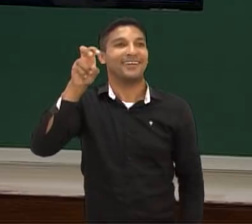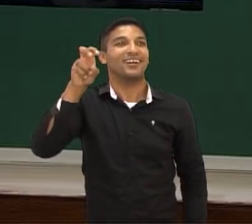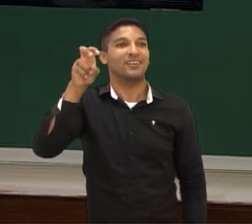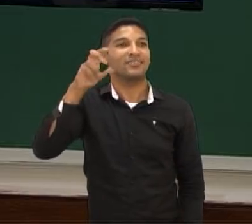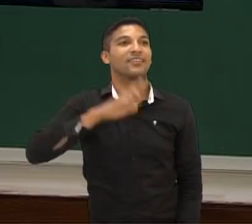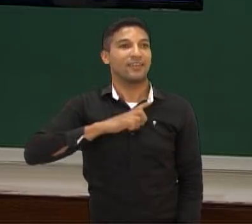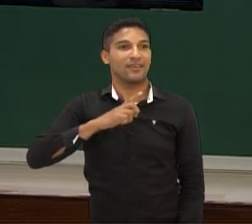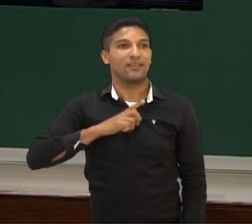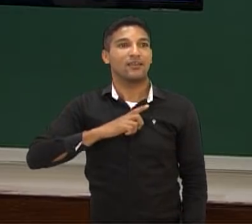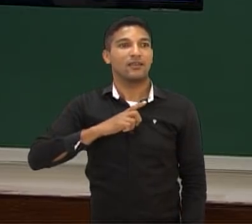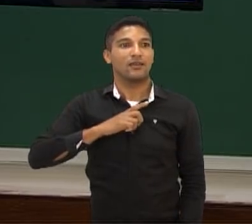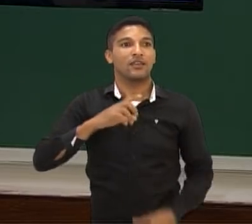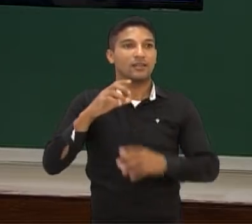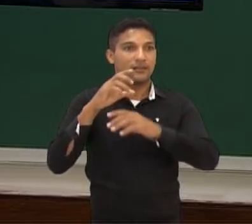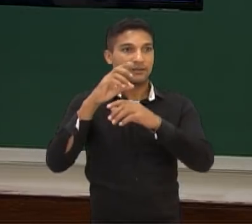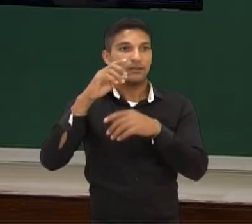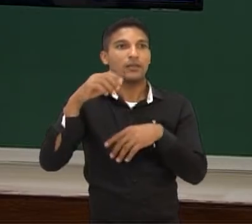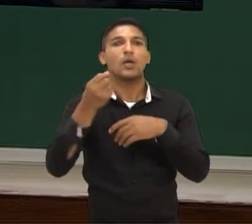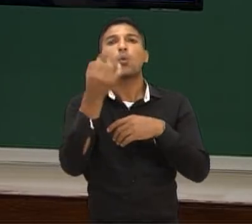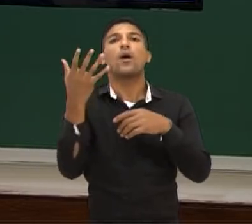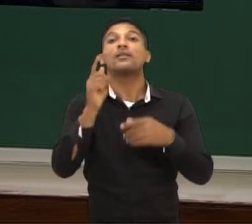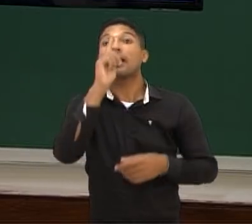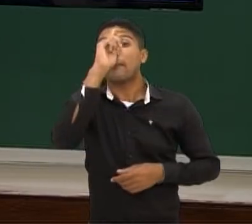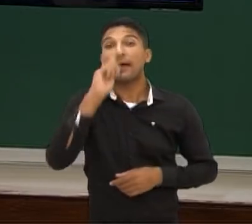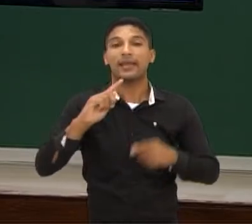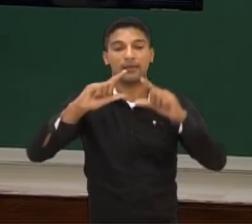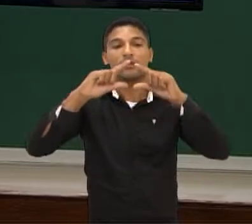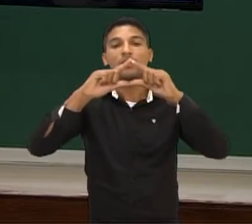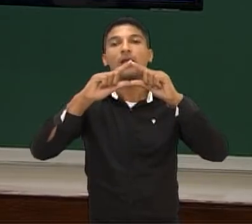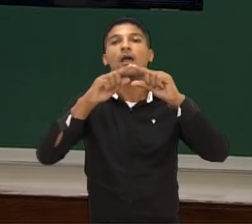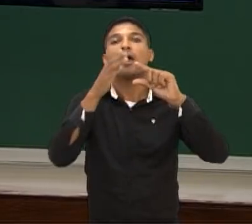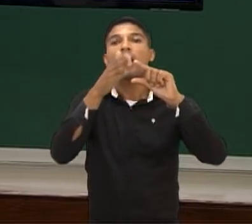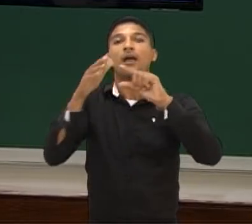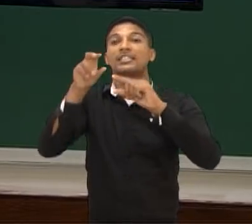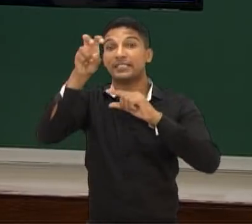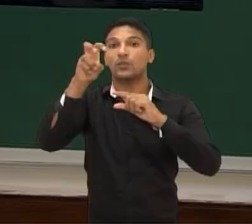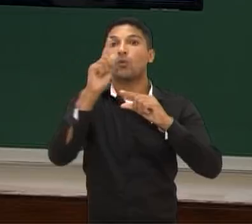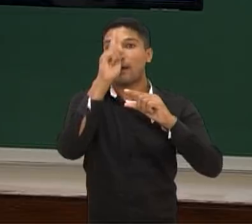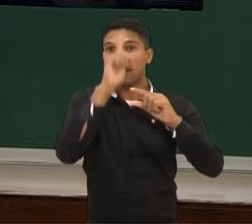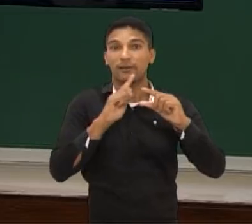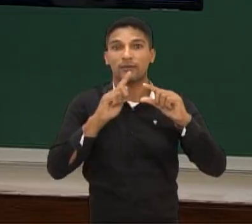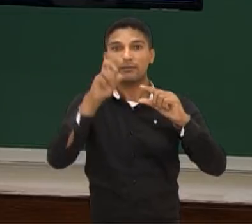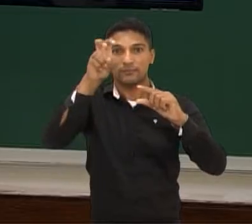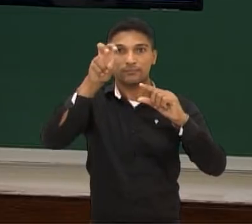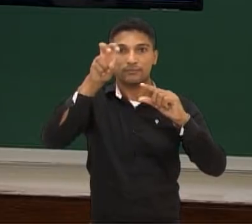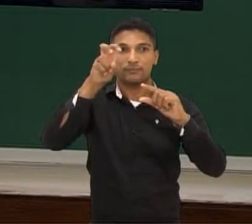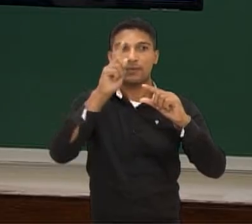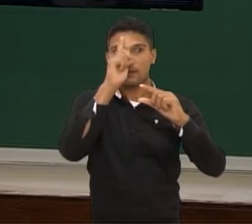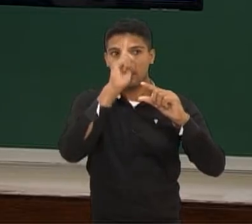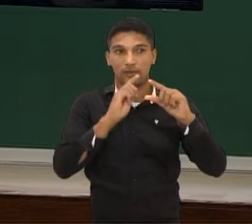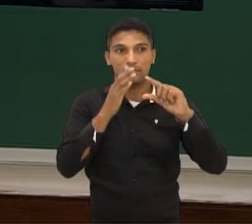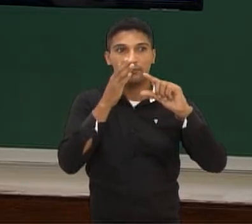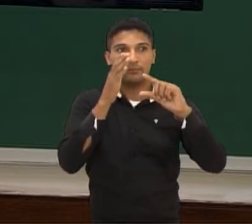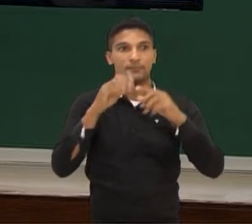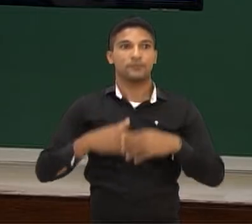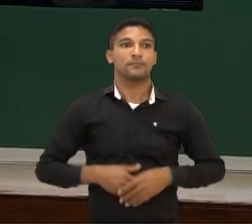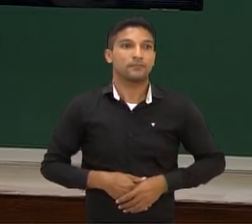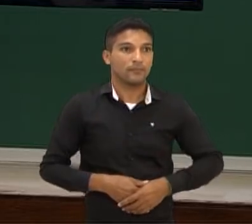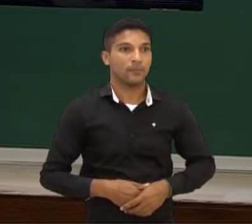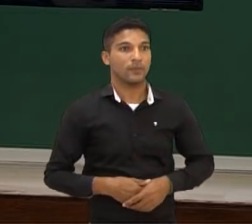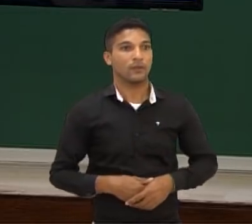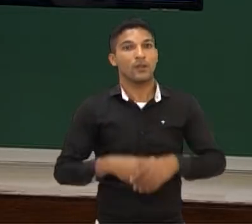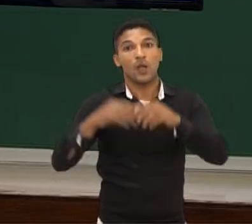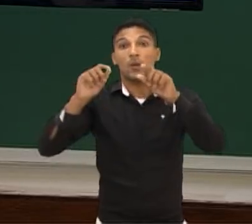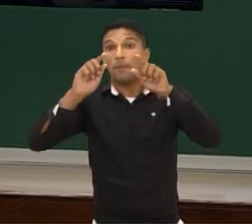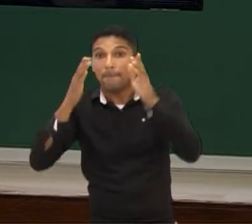5 partes. Quantas partes estão amarelo? 5 partes. Olha o meu segundo. Também tenho 5 partes e também as